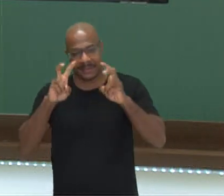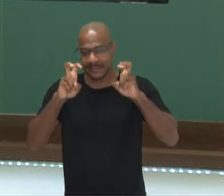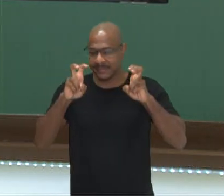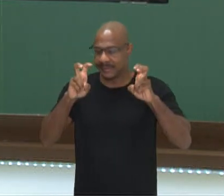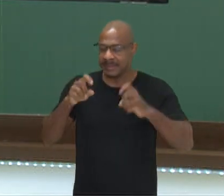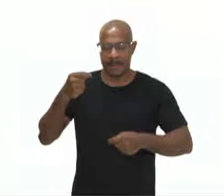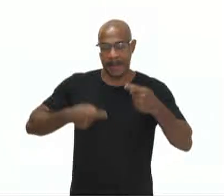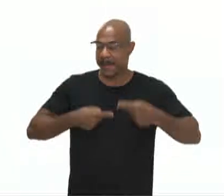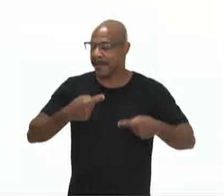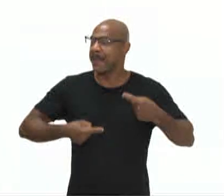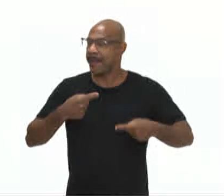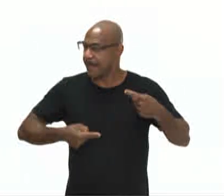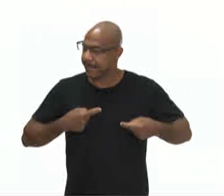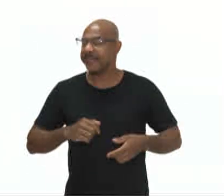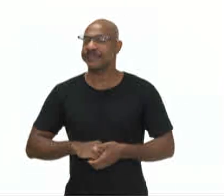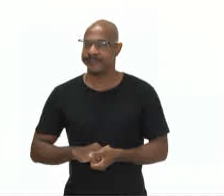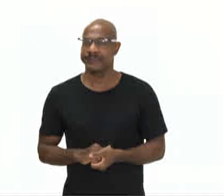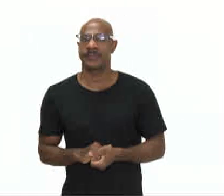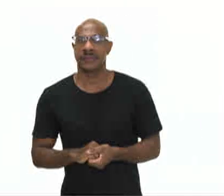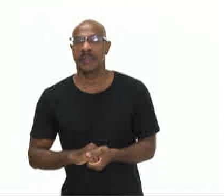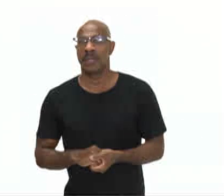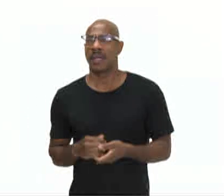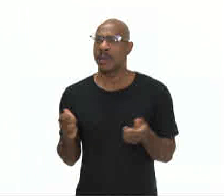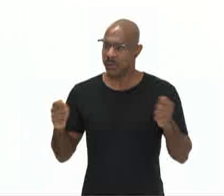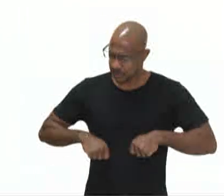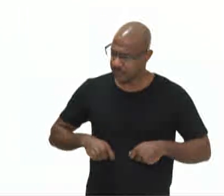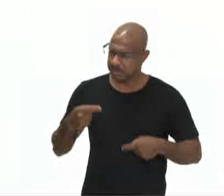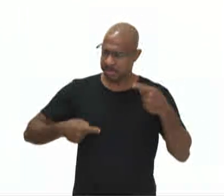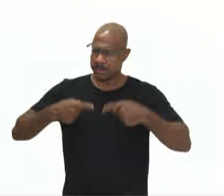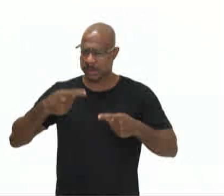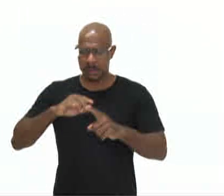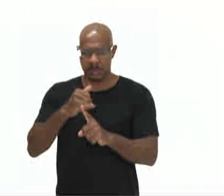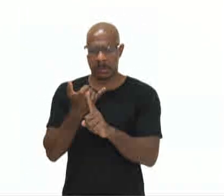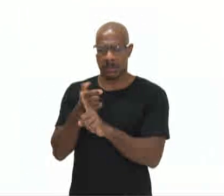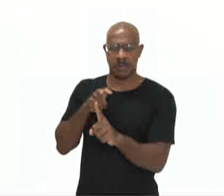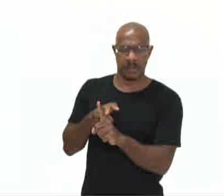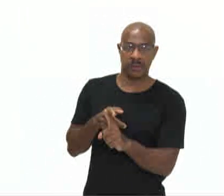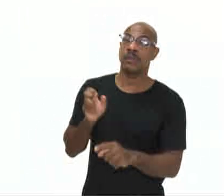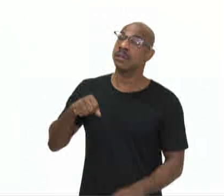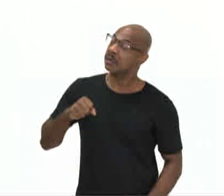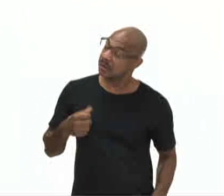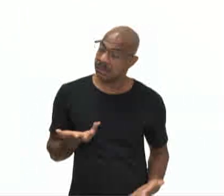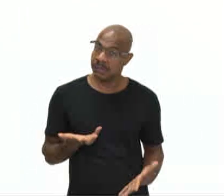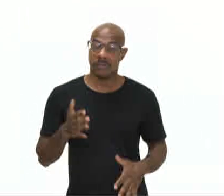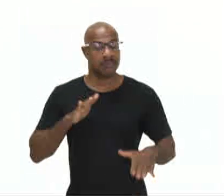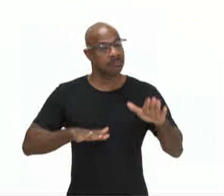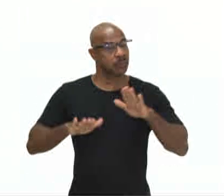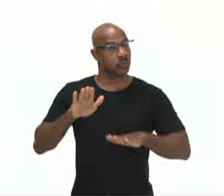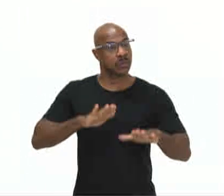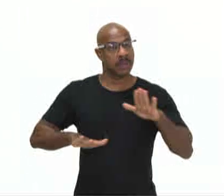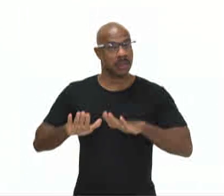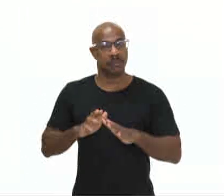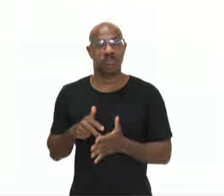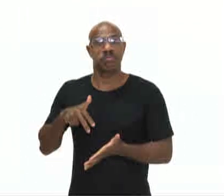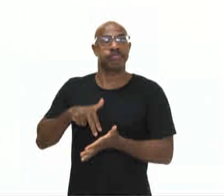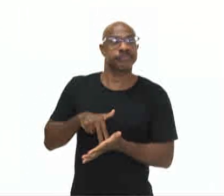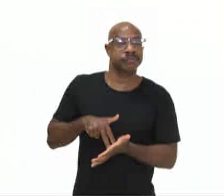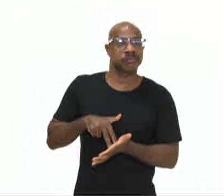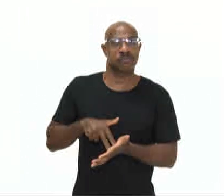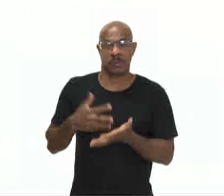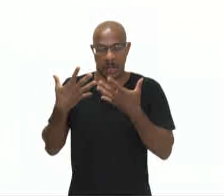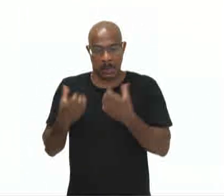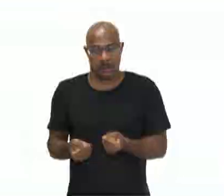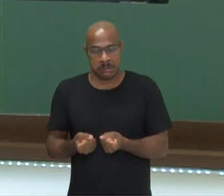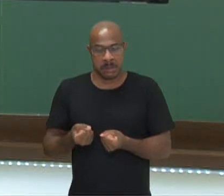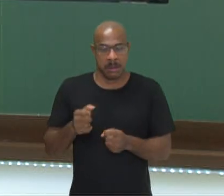discussão. Bem, é possível debater o bullying? Sim, mas cuidado, não há posicionamento a favor do